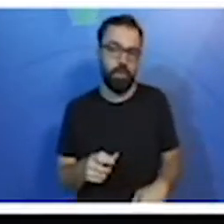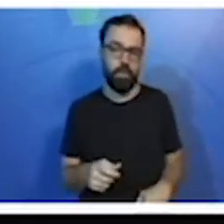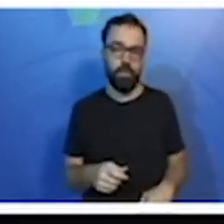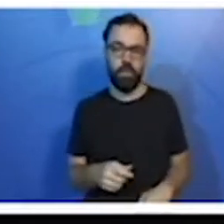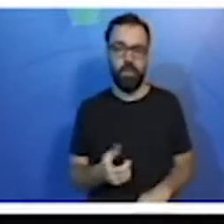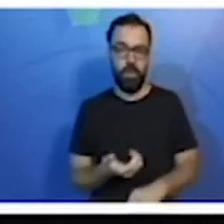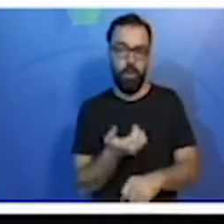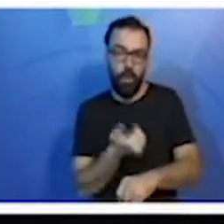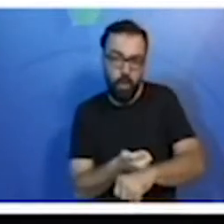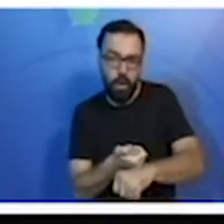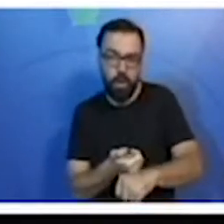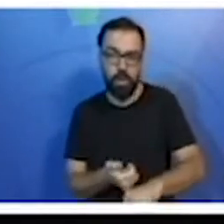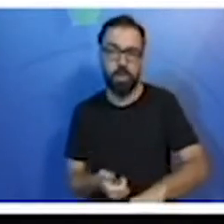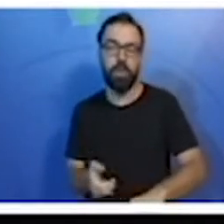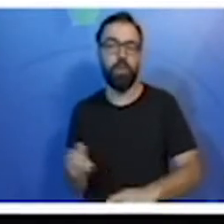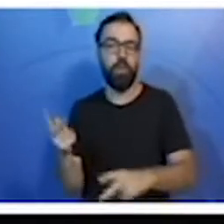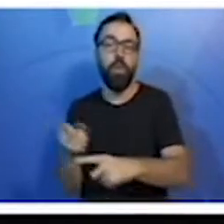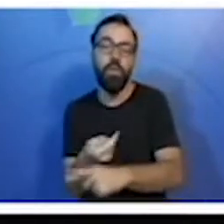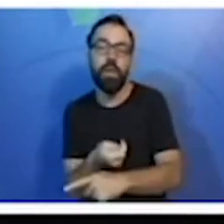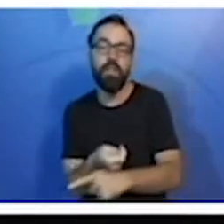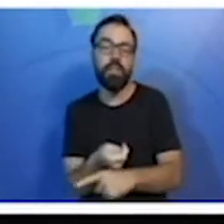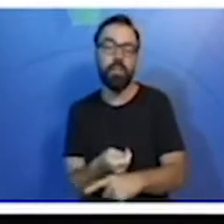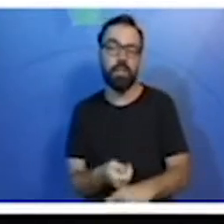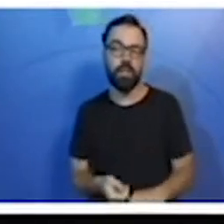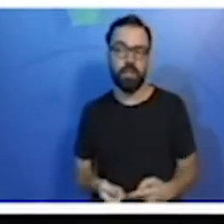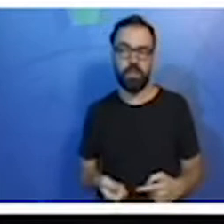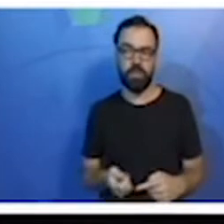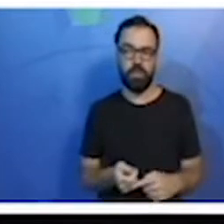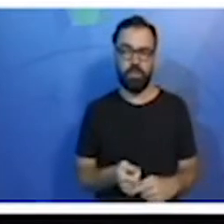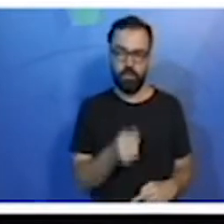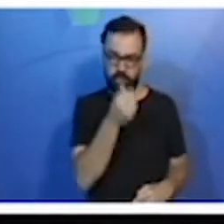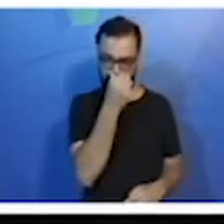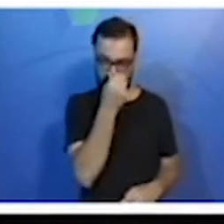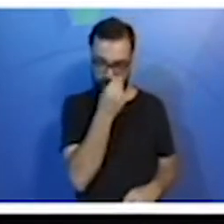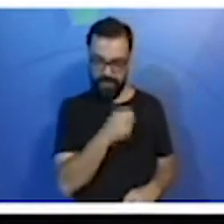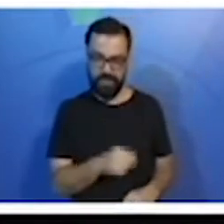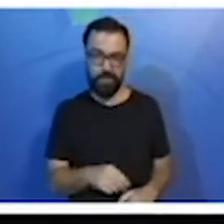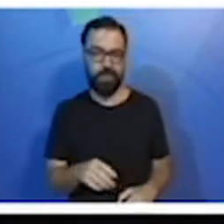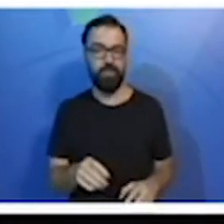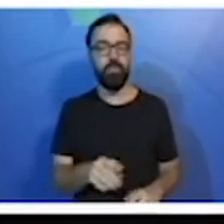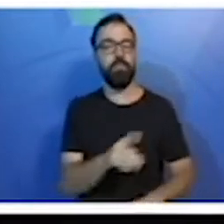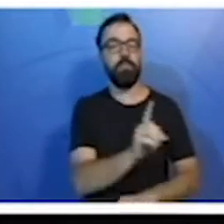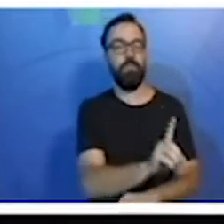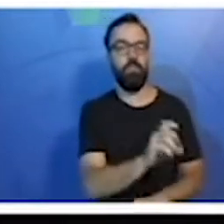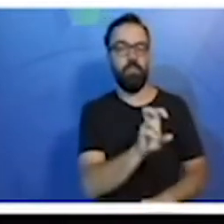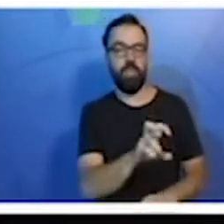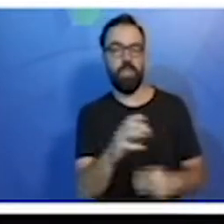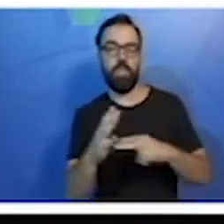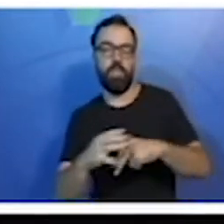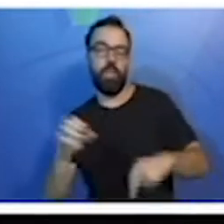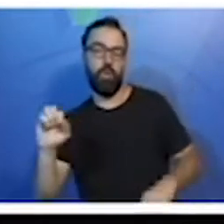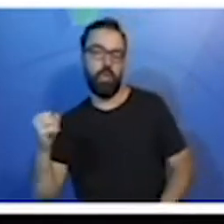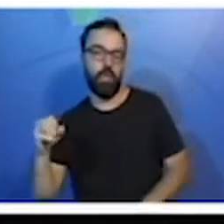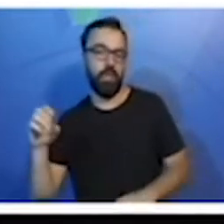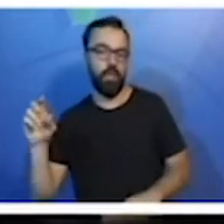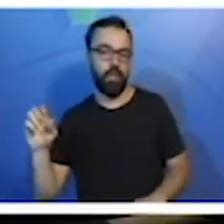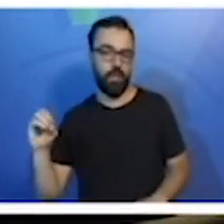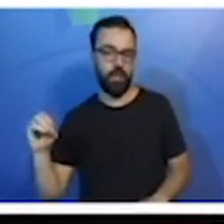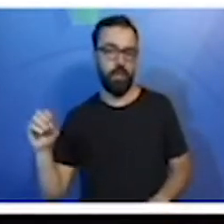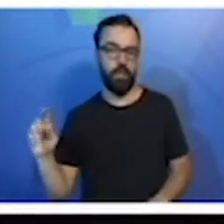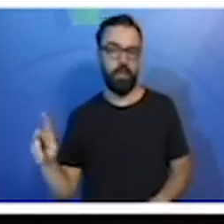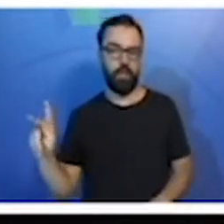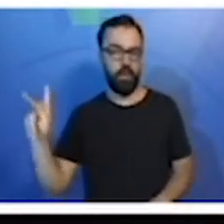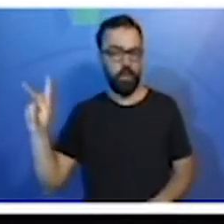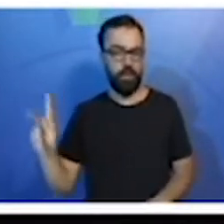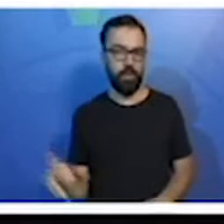da sua largada vencer essa competição né que ela também tem uma distância grande entre 1580 km aquele conseguiu completar a prova no menor